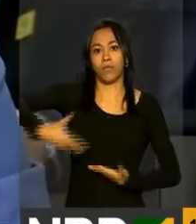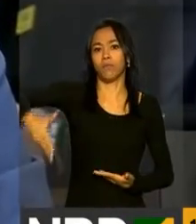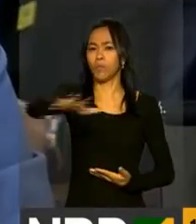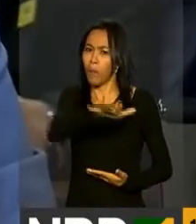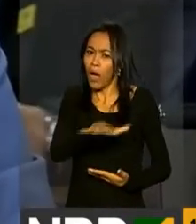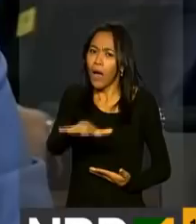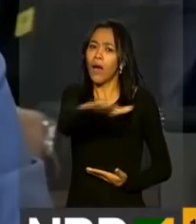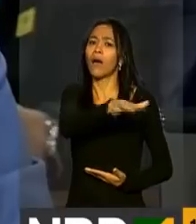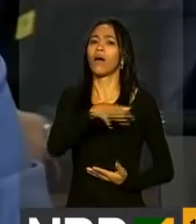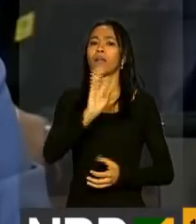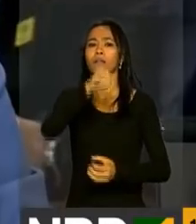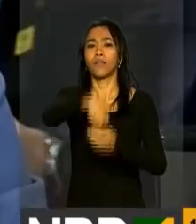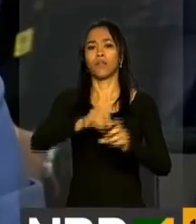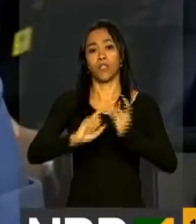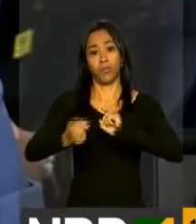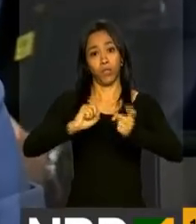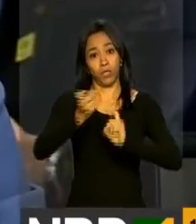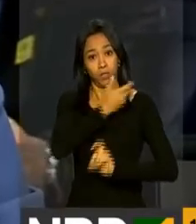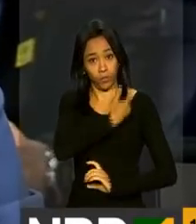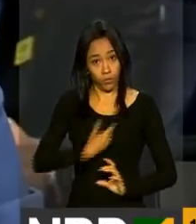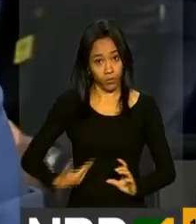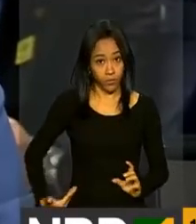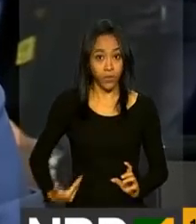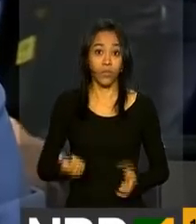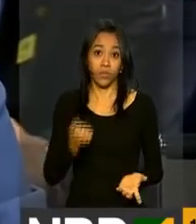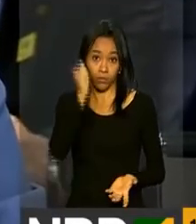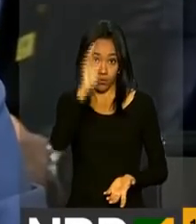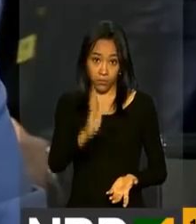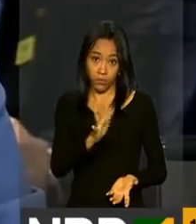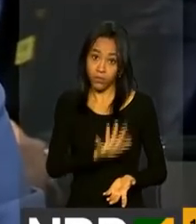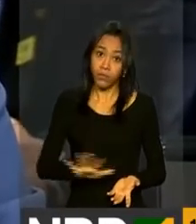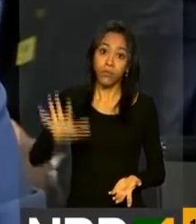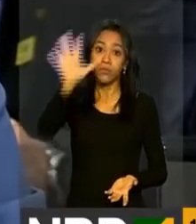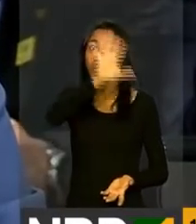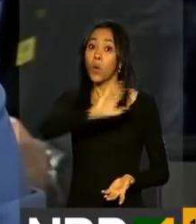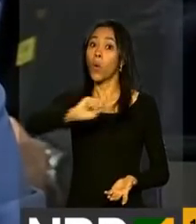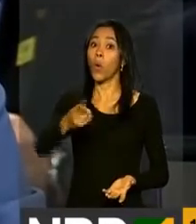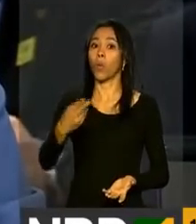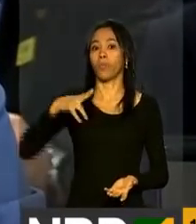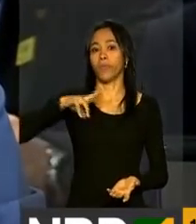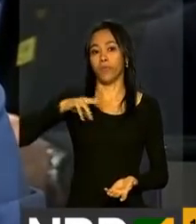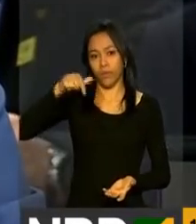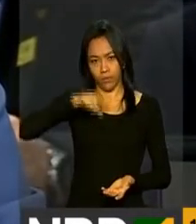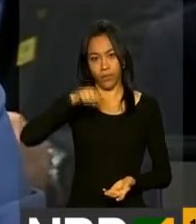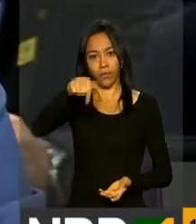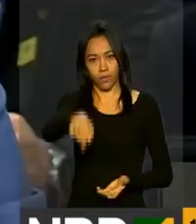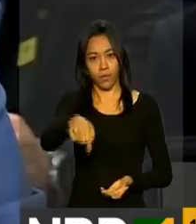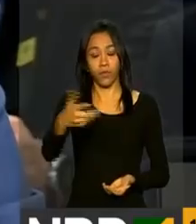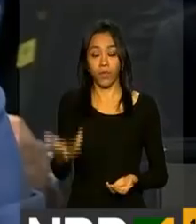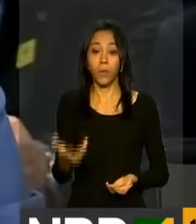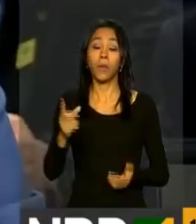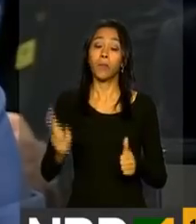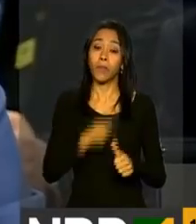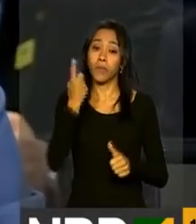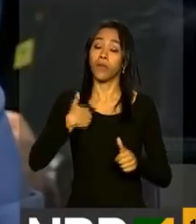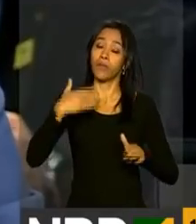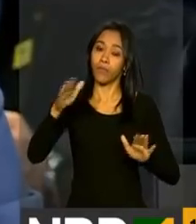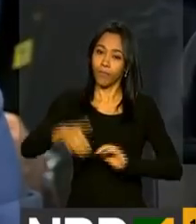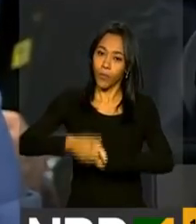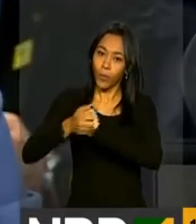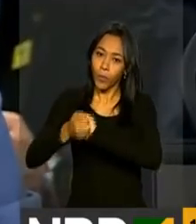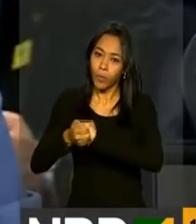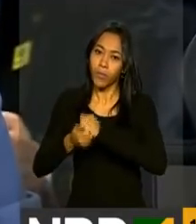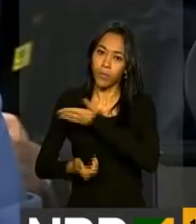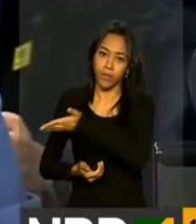da administração pública nacional ou do setor privado então quero inaugural mente também cumprimentá-los